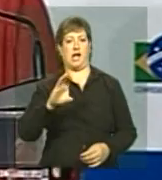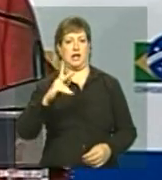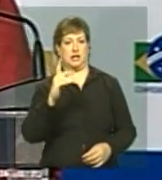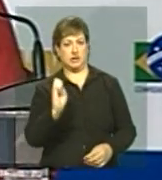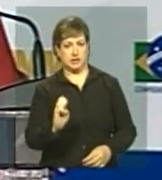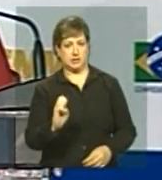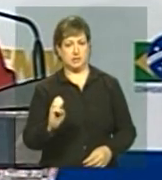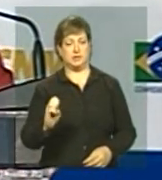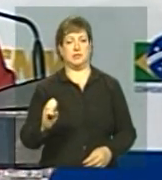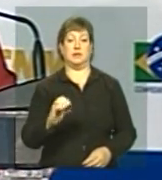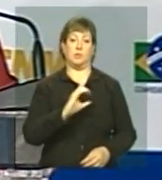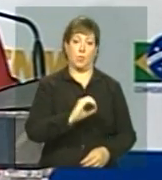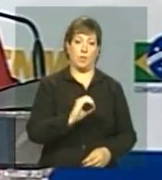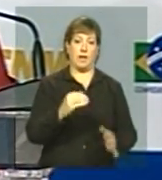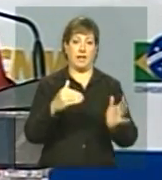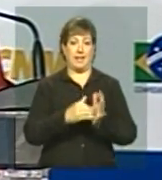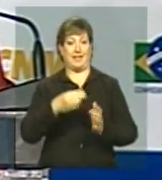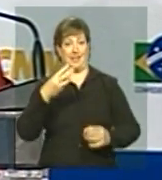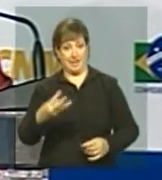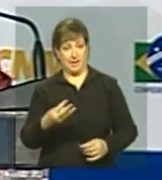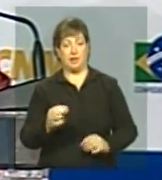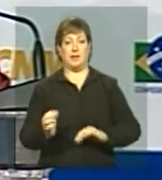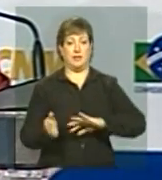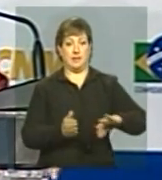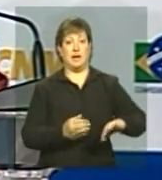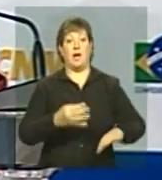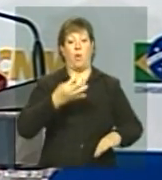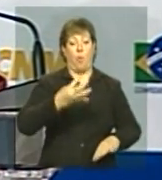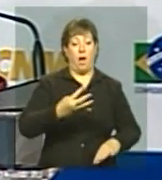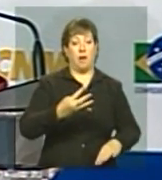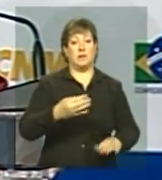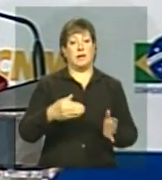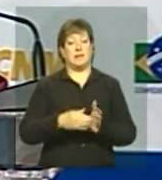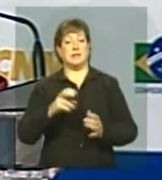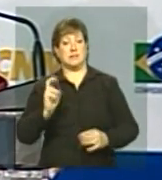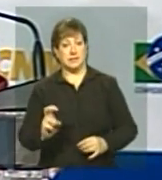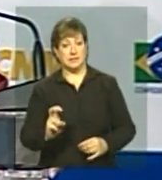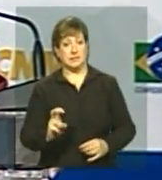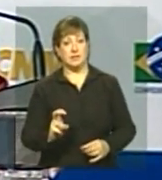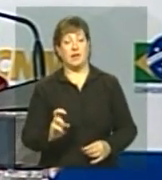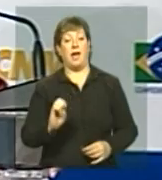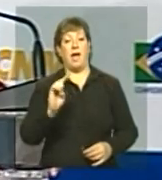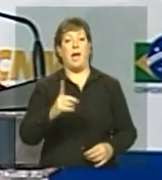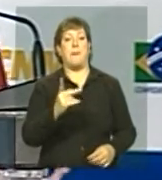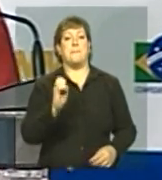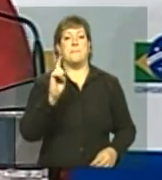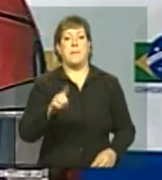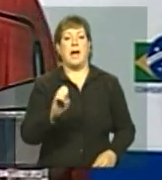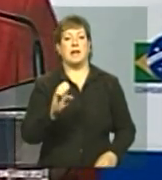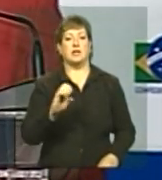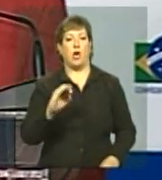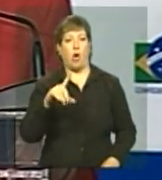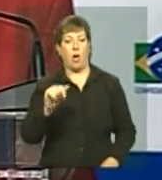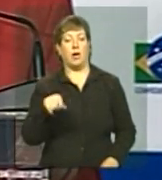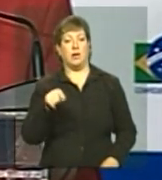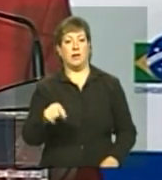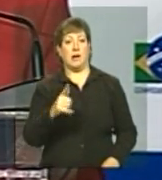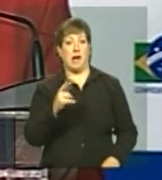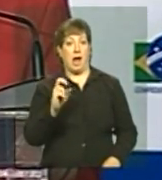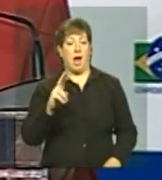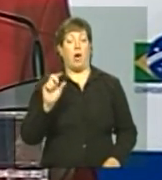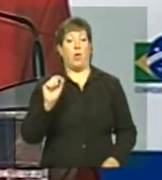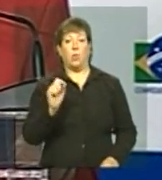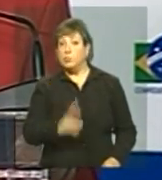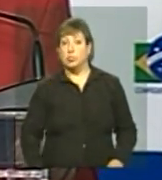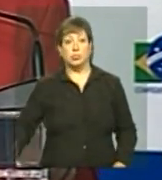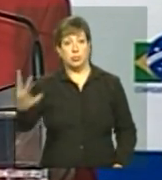0 a 3. O 4 a 5 é pré-escola e o grau de